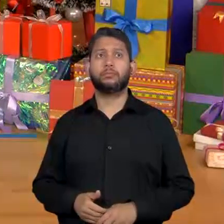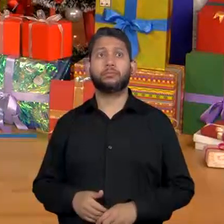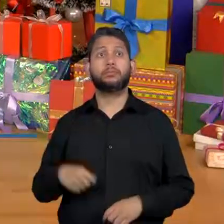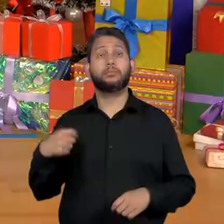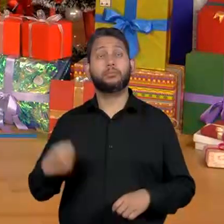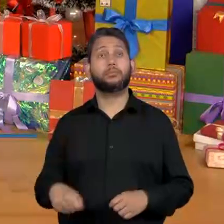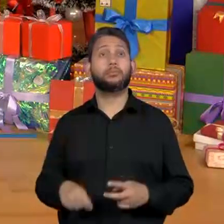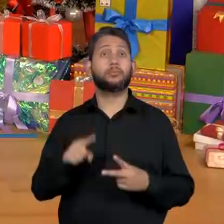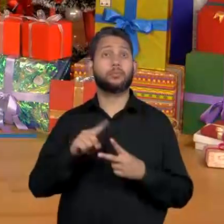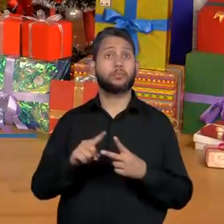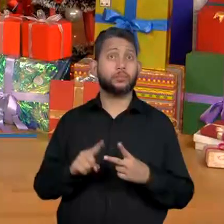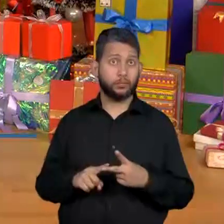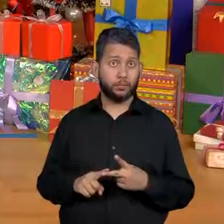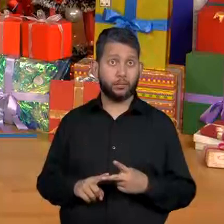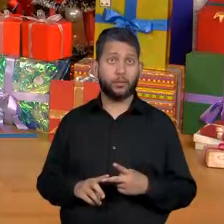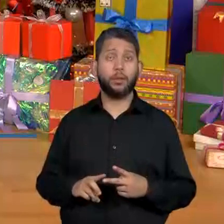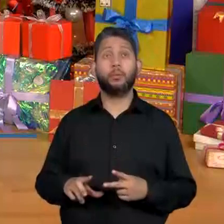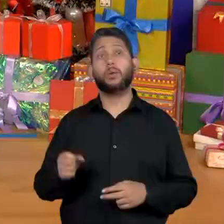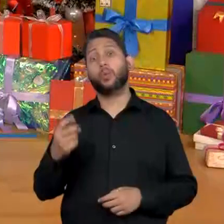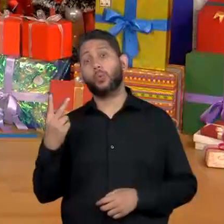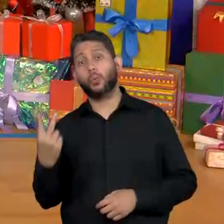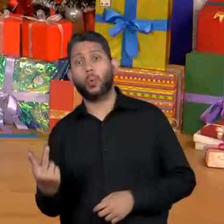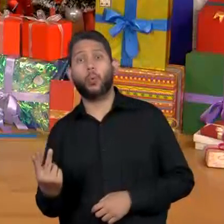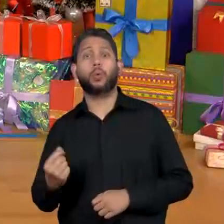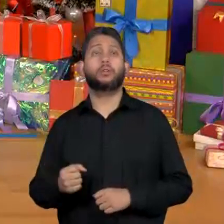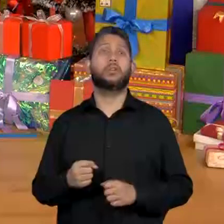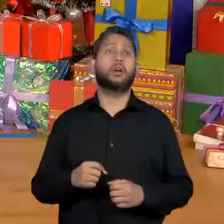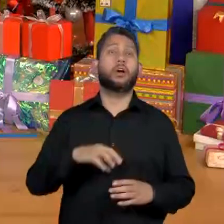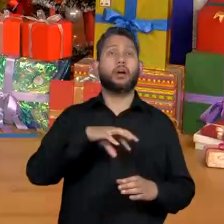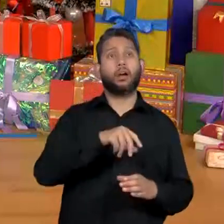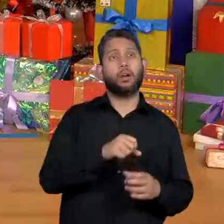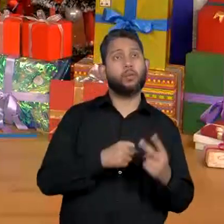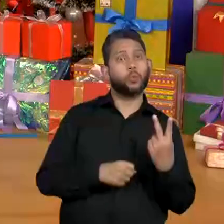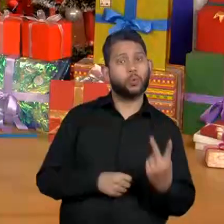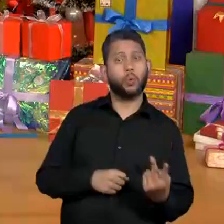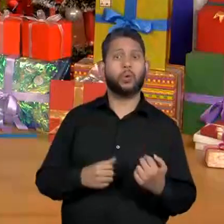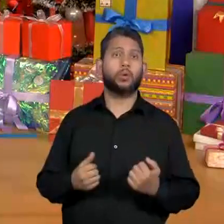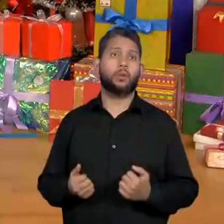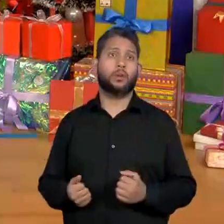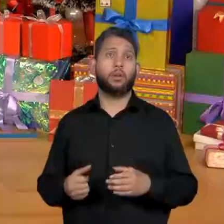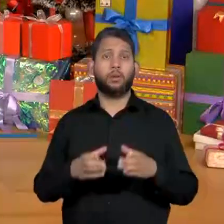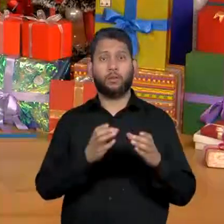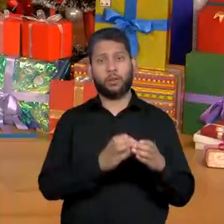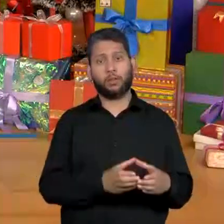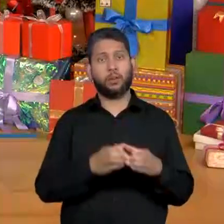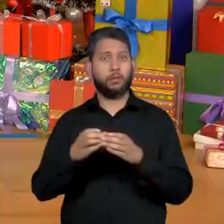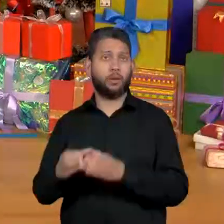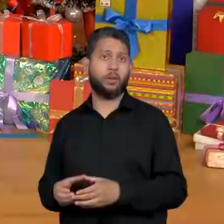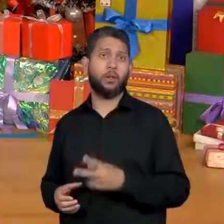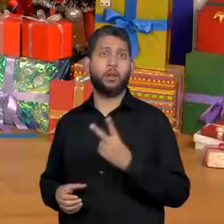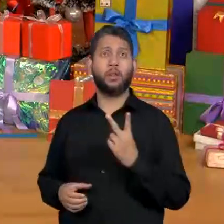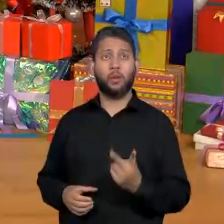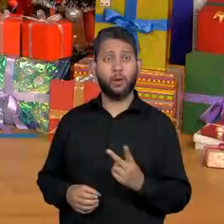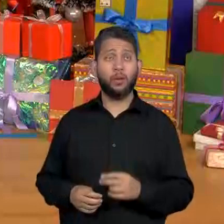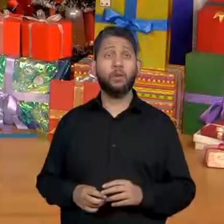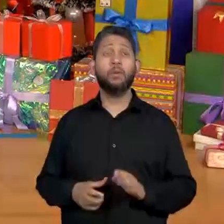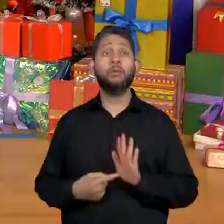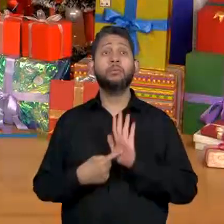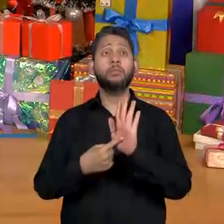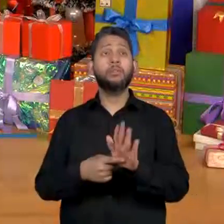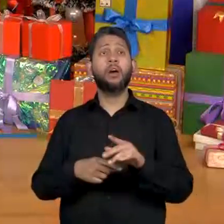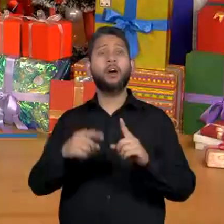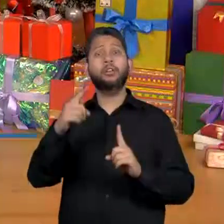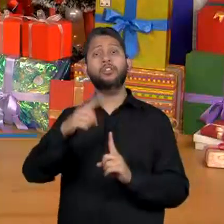dois. Então, se forem potinhos, podem ser dois potinhos ou duas garrafas pets e dois vasinhos assim. Aqui nós vamos mostrar para